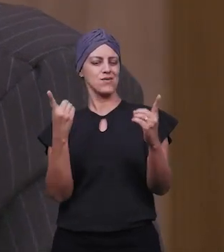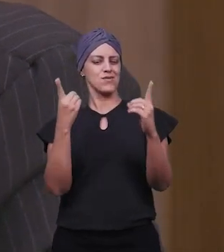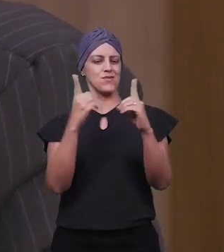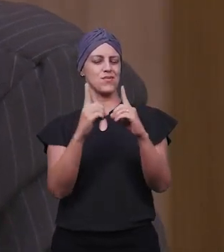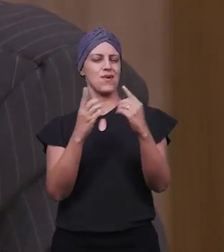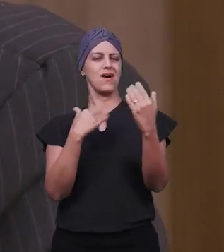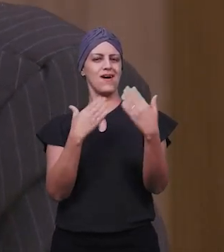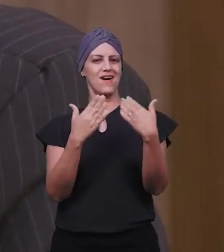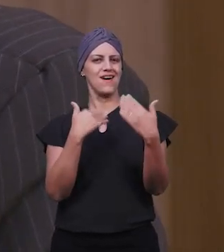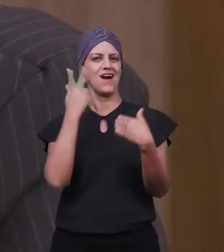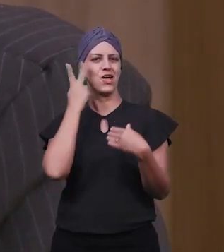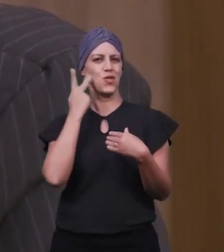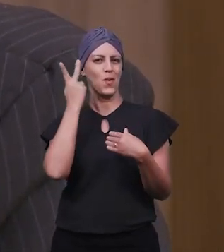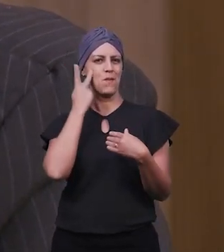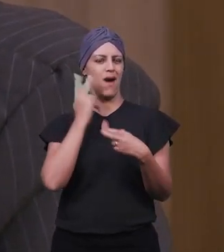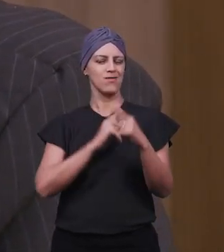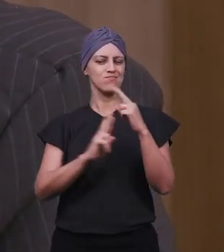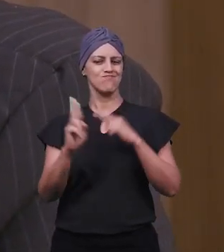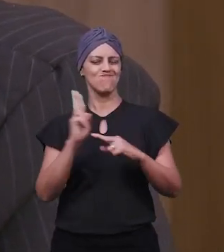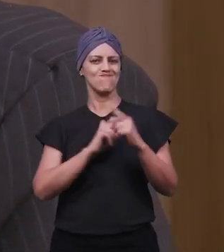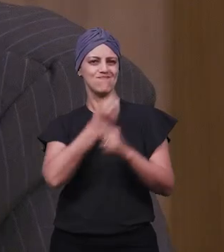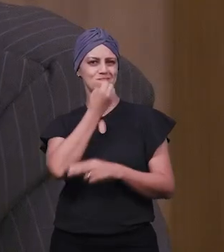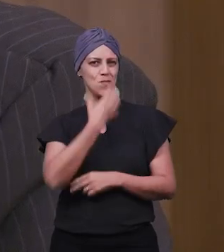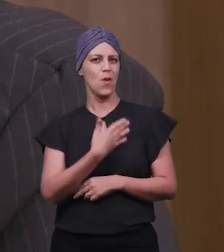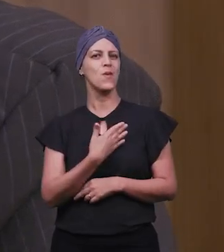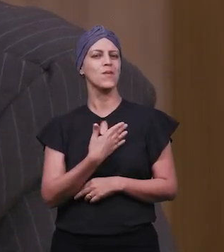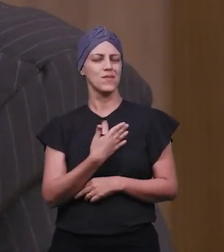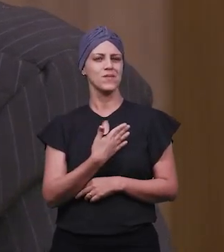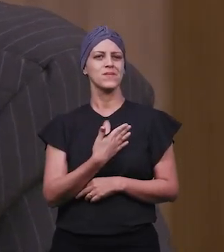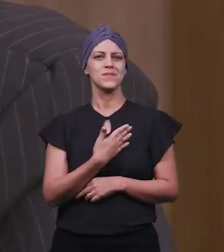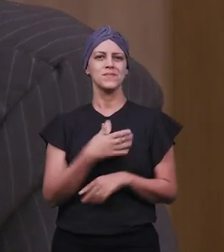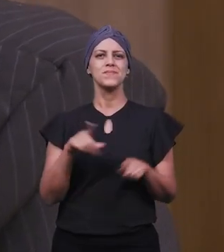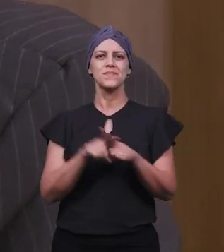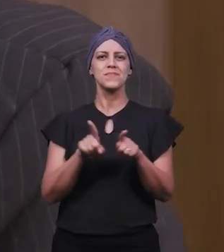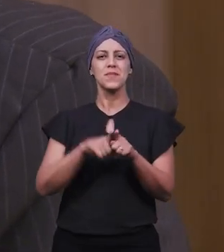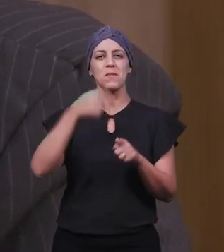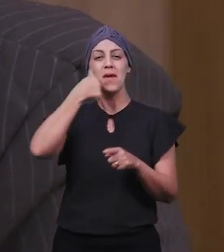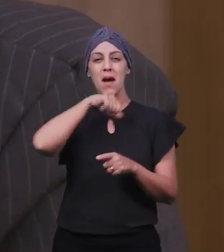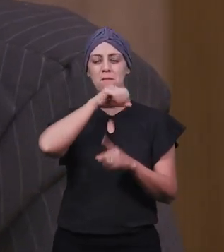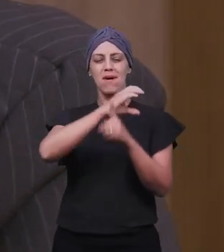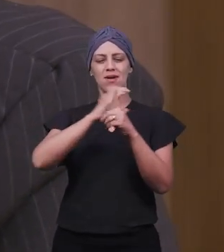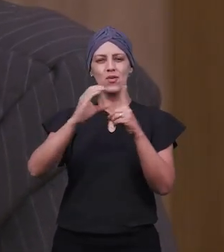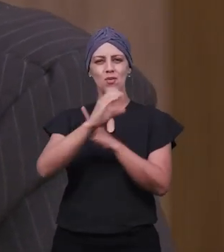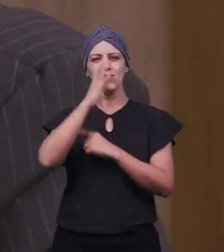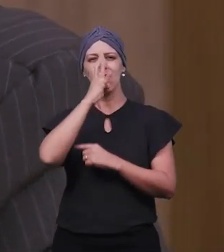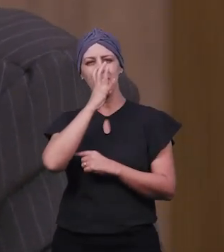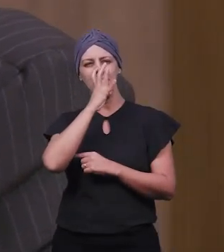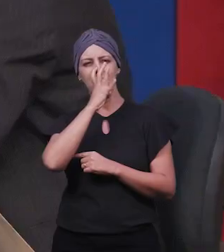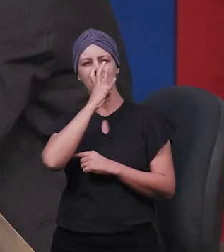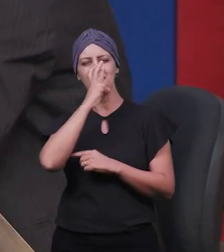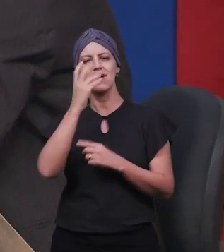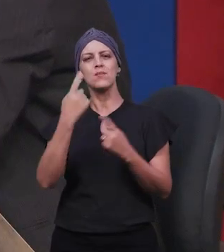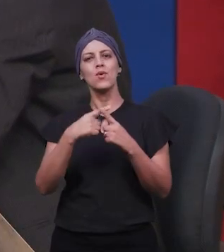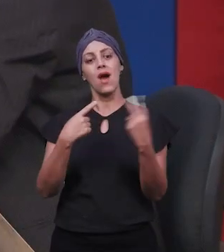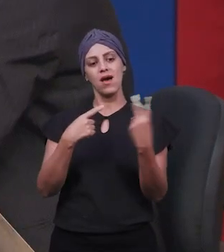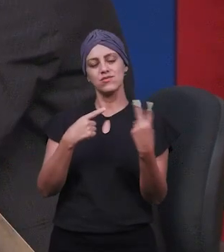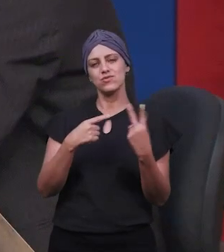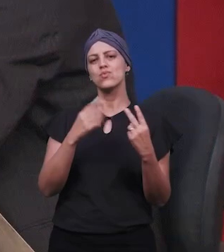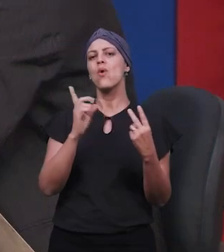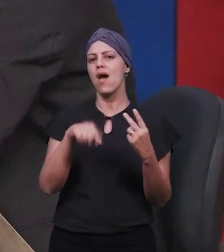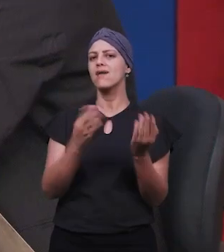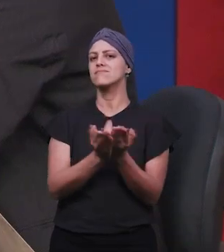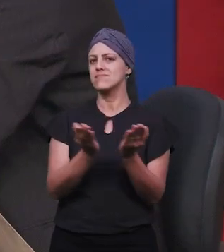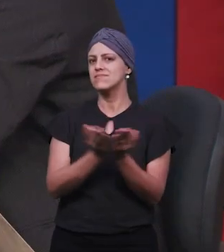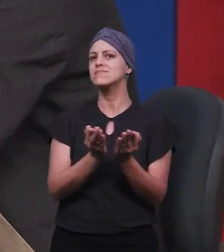estavam se relacionando normalmente, Graças e a que a Deus. mãe também estava assistindo o culto, porque elas são